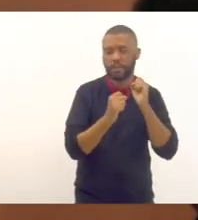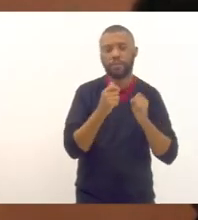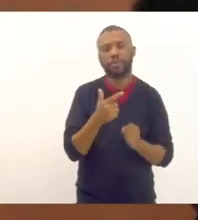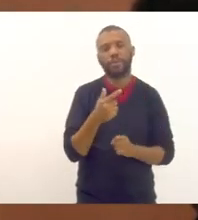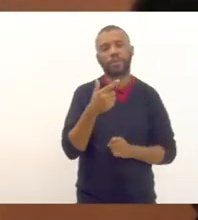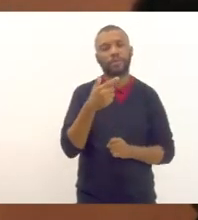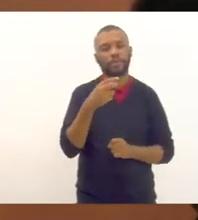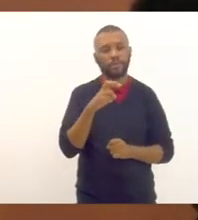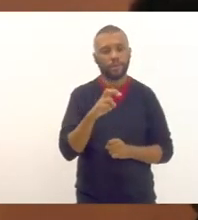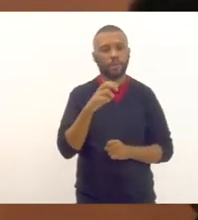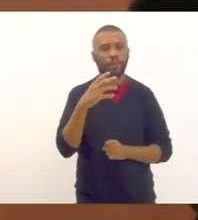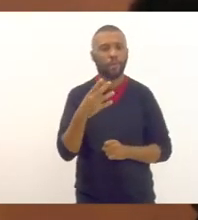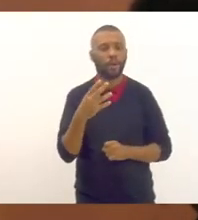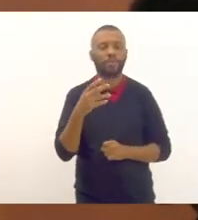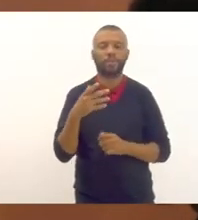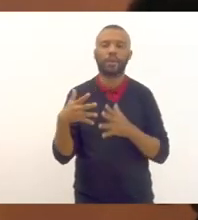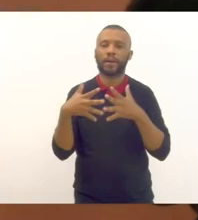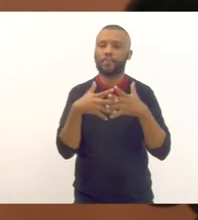254 caminhões leves,